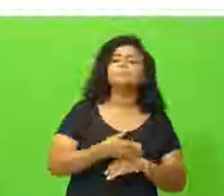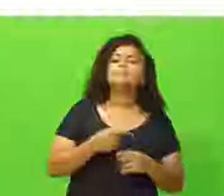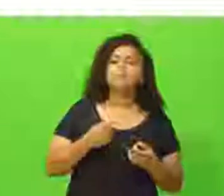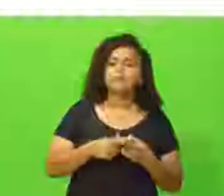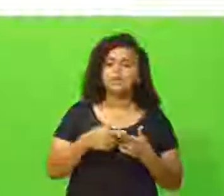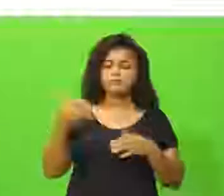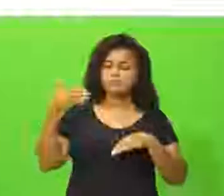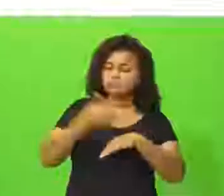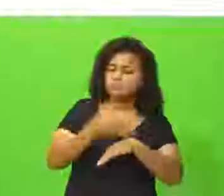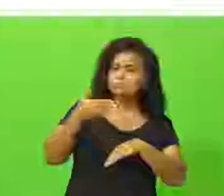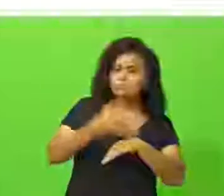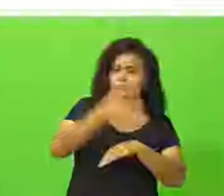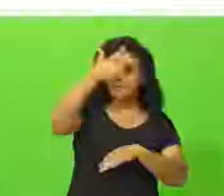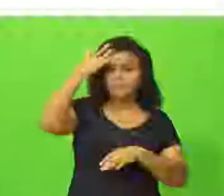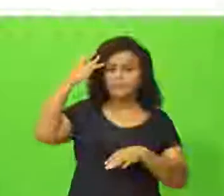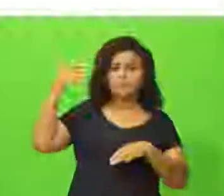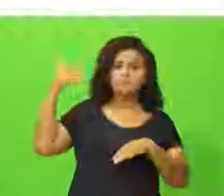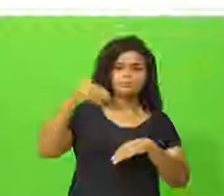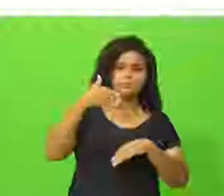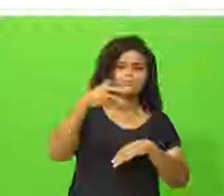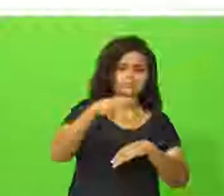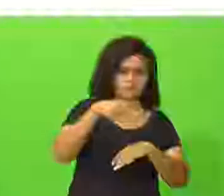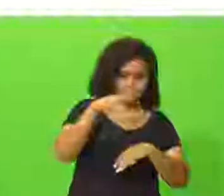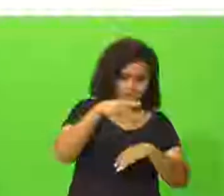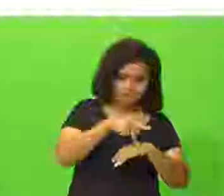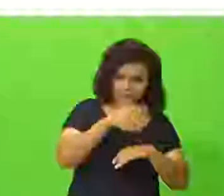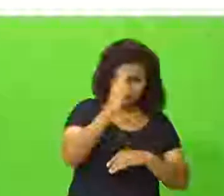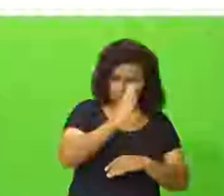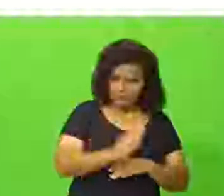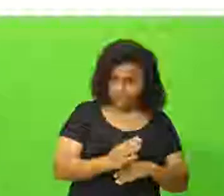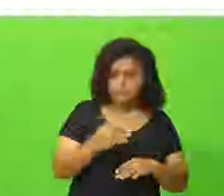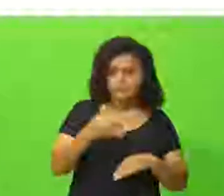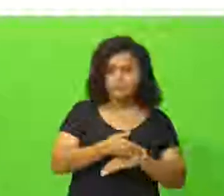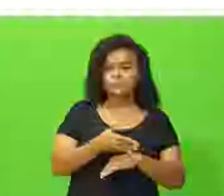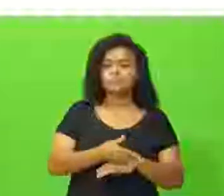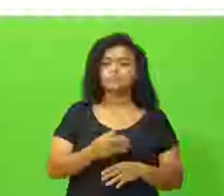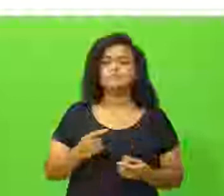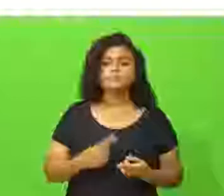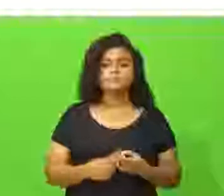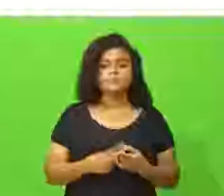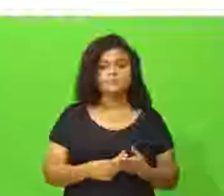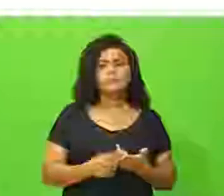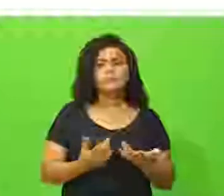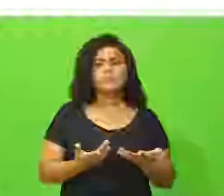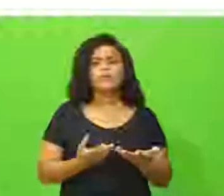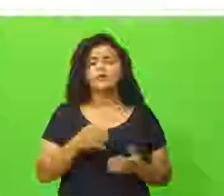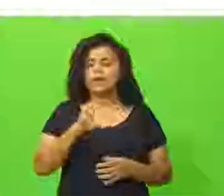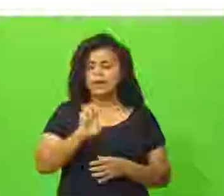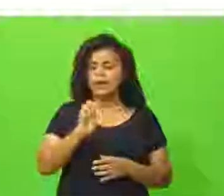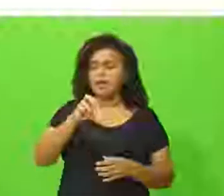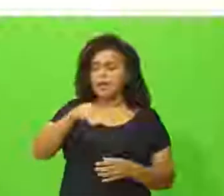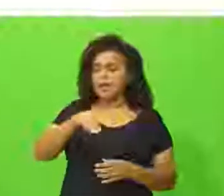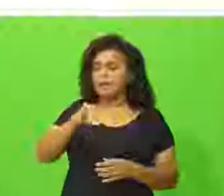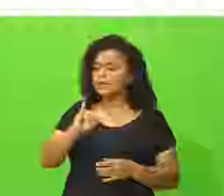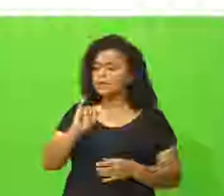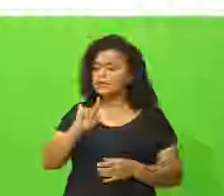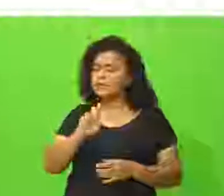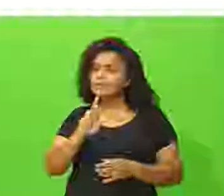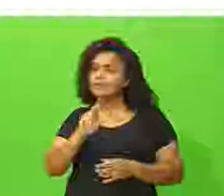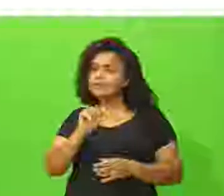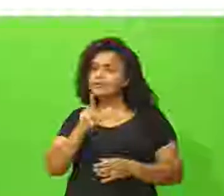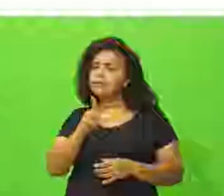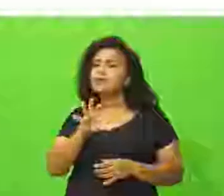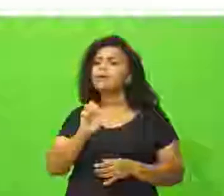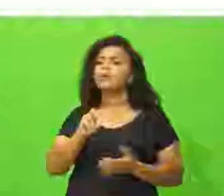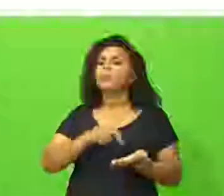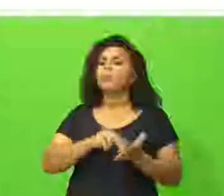A entrada de pessoas no país. Professor, e a imigração? Vai ser um conceito oposto. Então, significa dizer